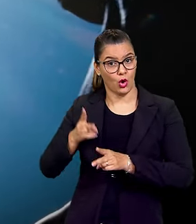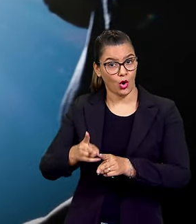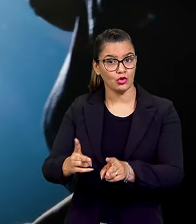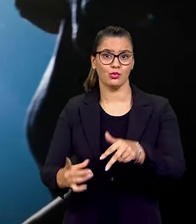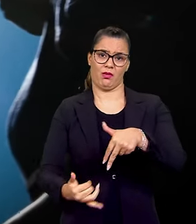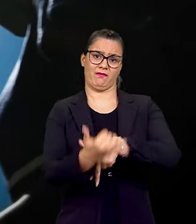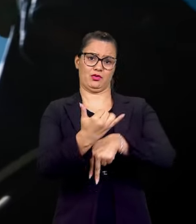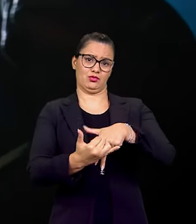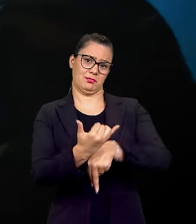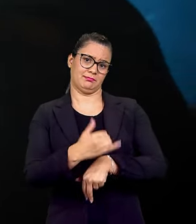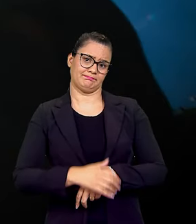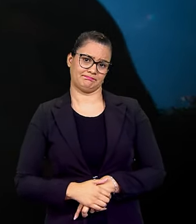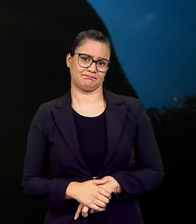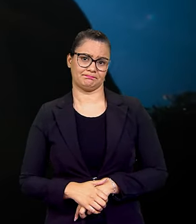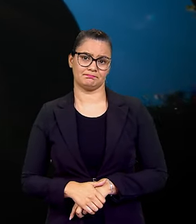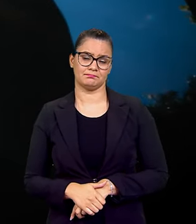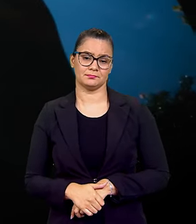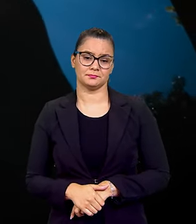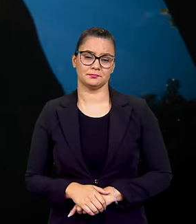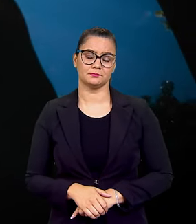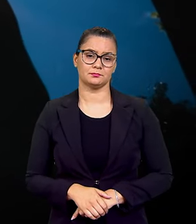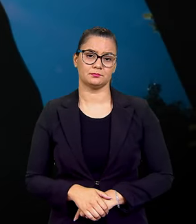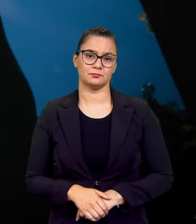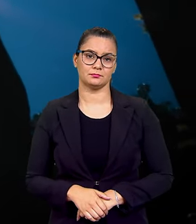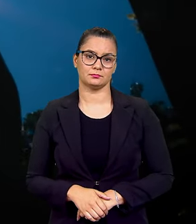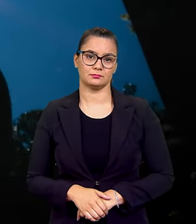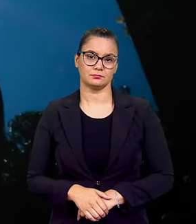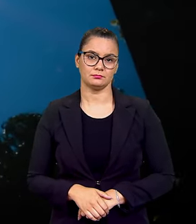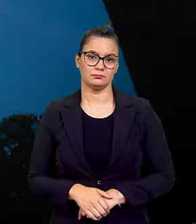e continuam a ser vítimas.